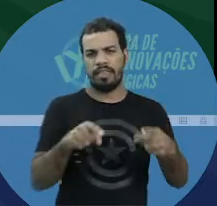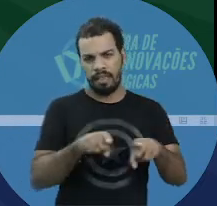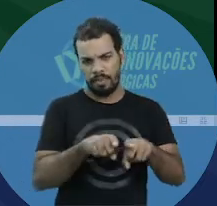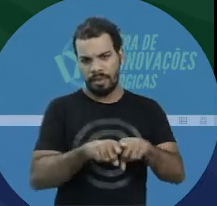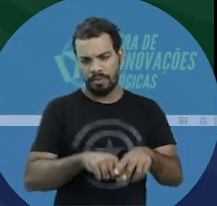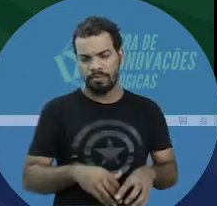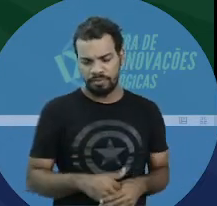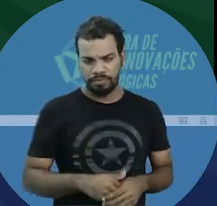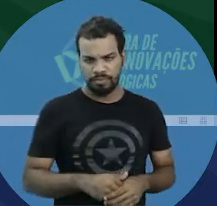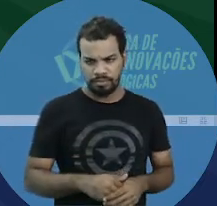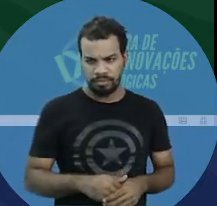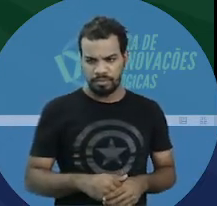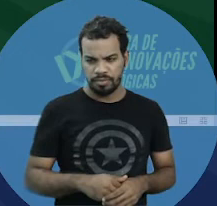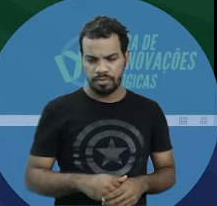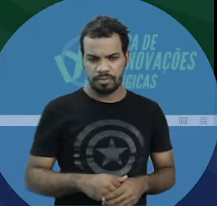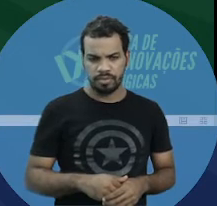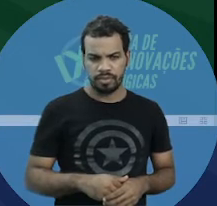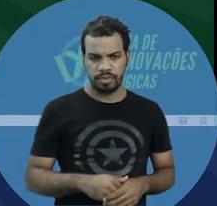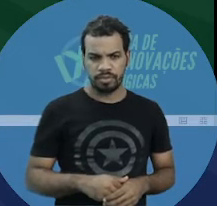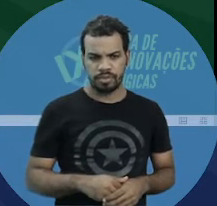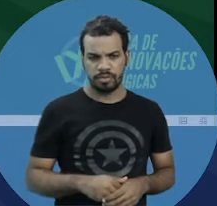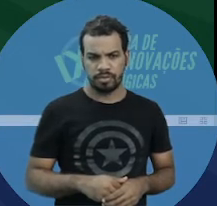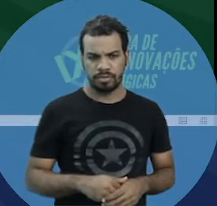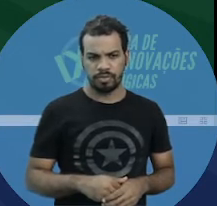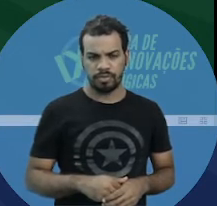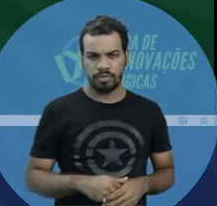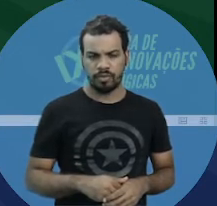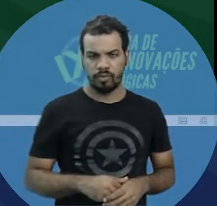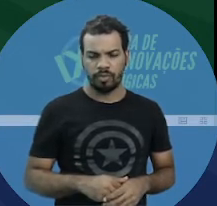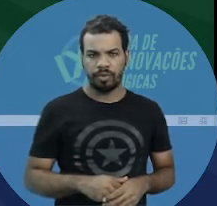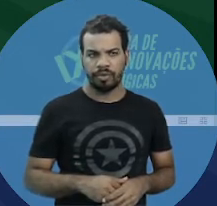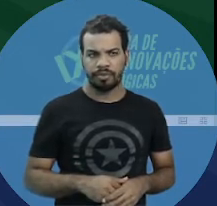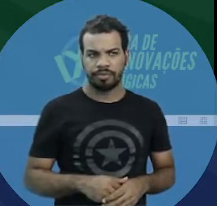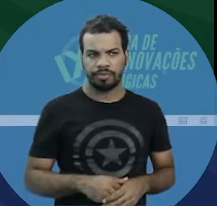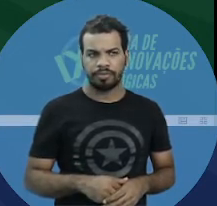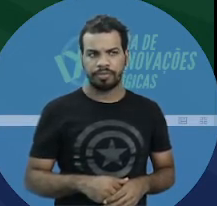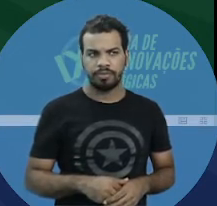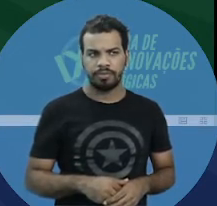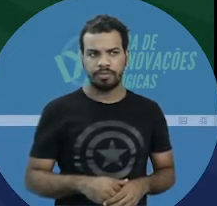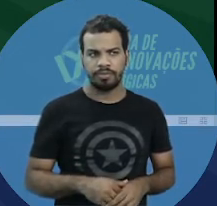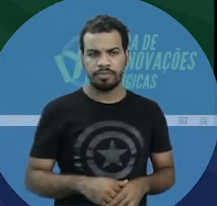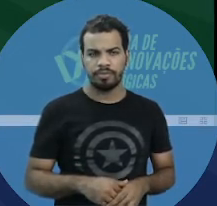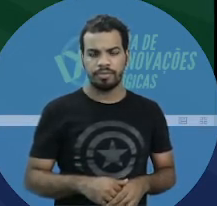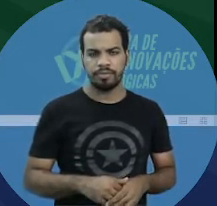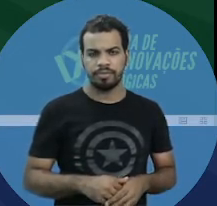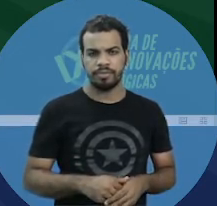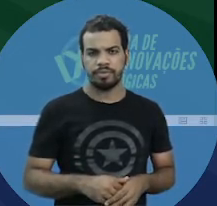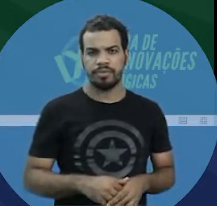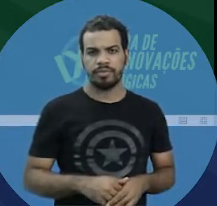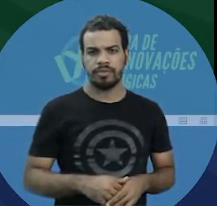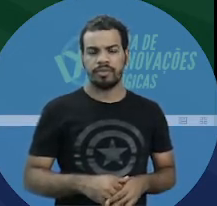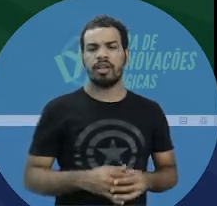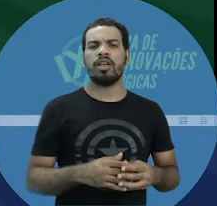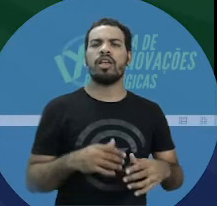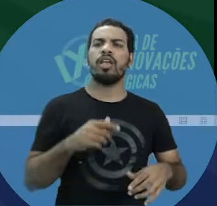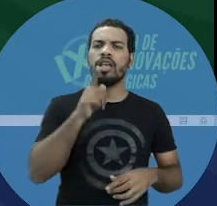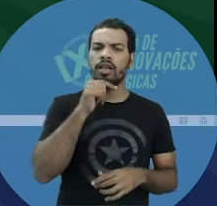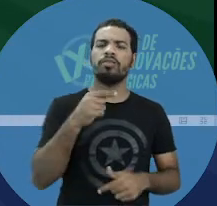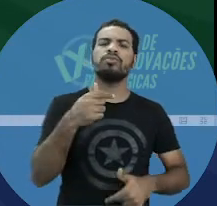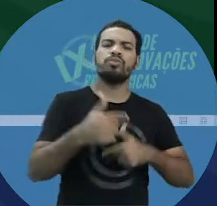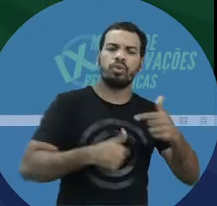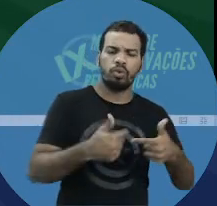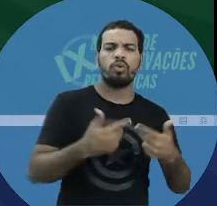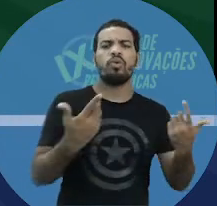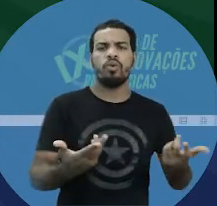em ver esse cuidado deles, né? Porque a horta, ela trabalha a água, ela trabalha o solo, ela trabalha